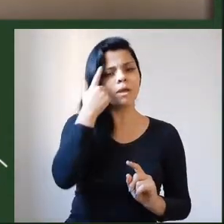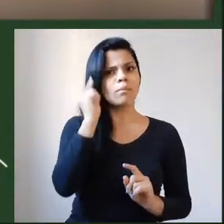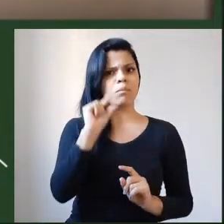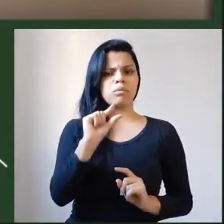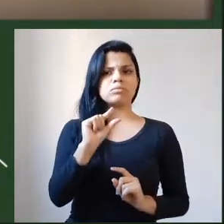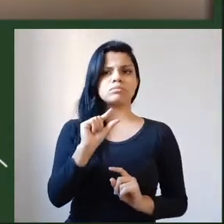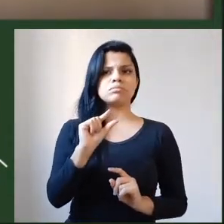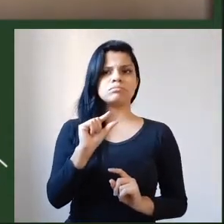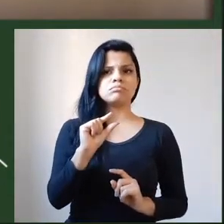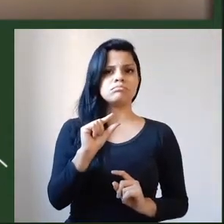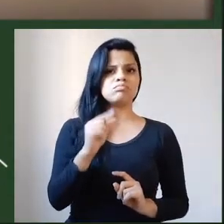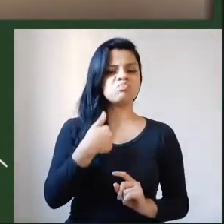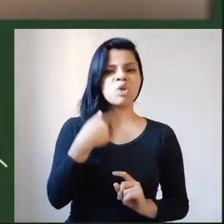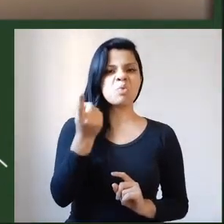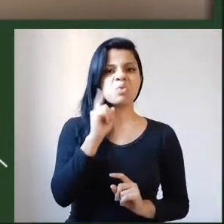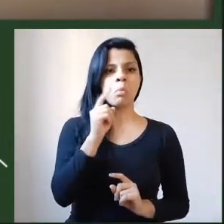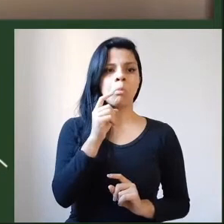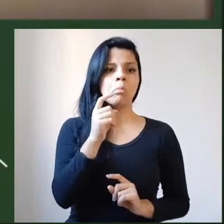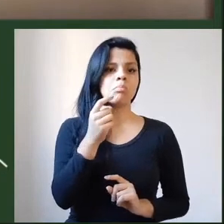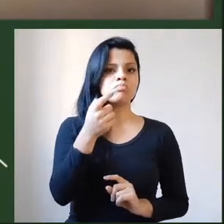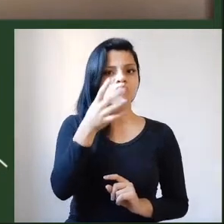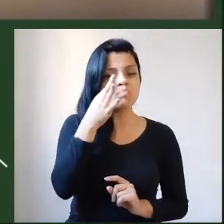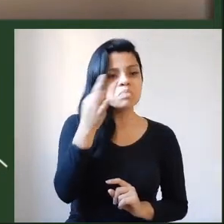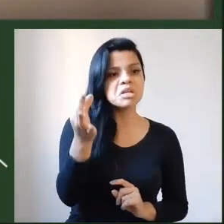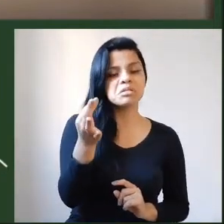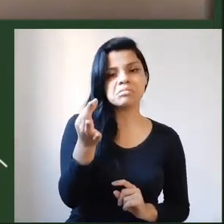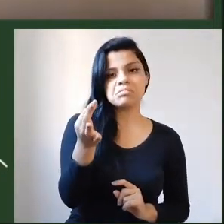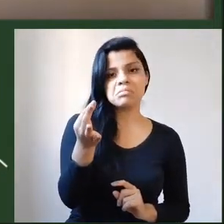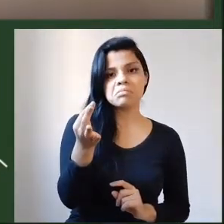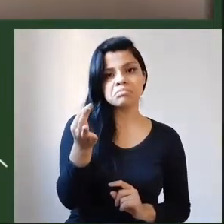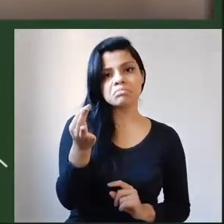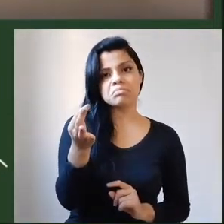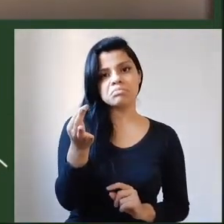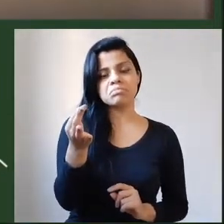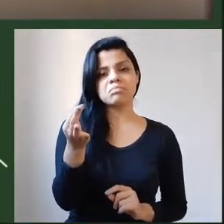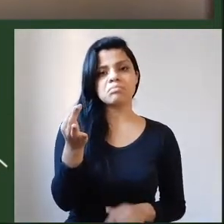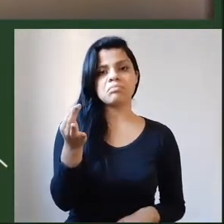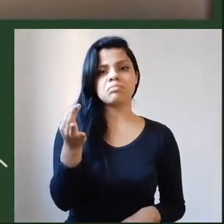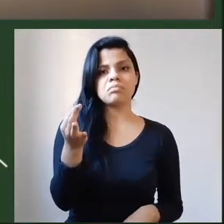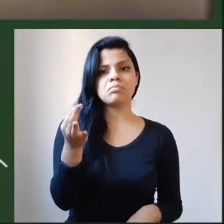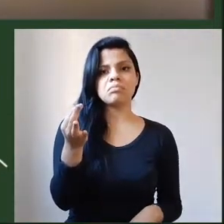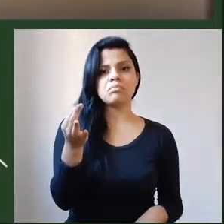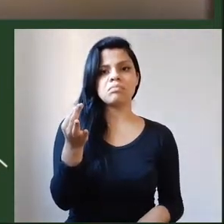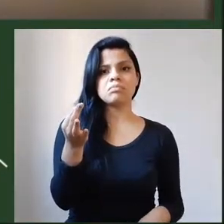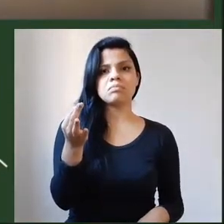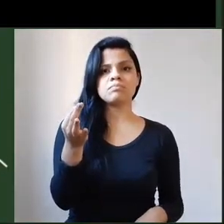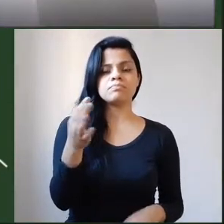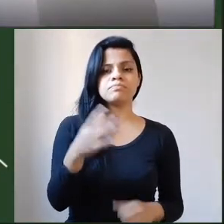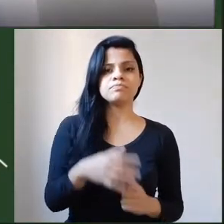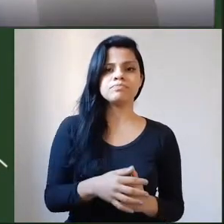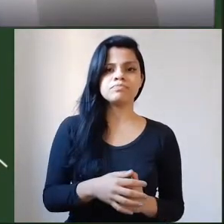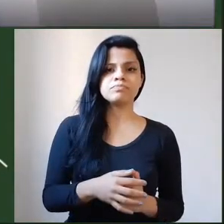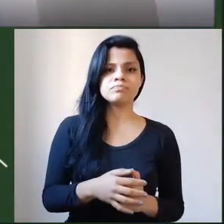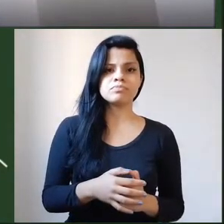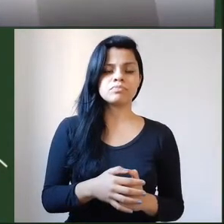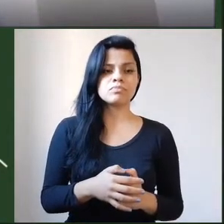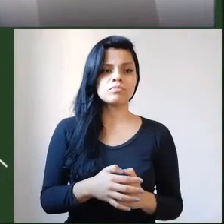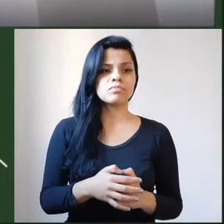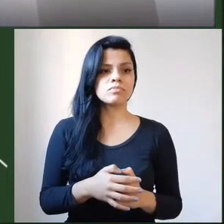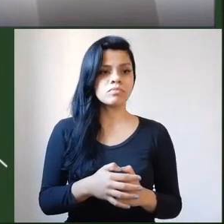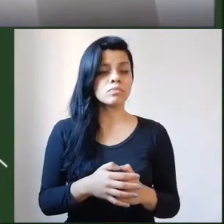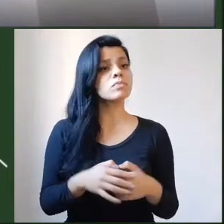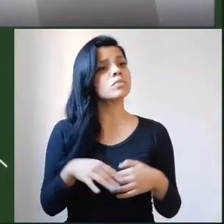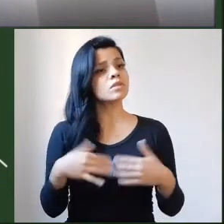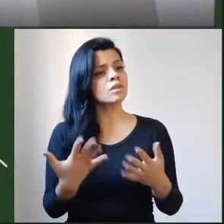que tomou. No primeiro momento, eu acho que eu não dei o devido valor, sabe? Porque poderia acontecer. Entendi.